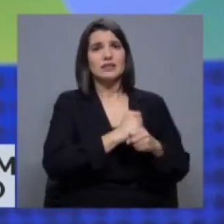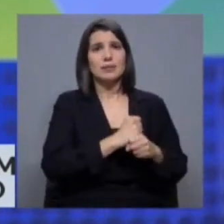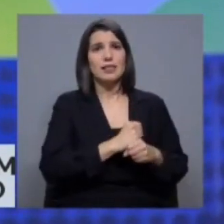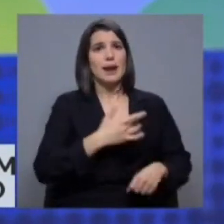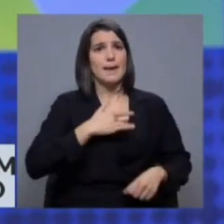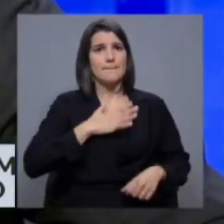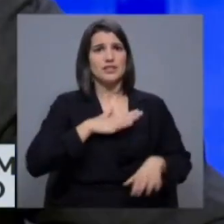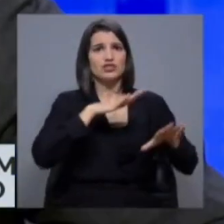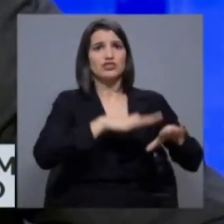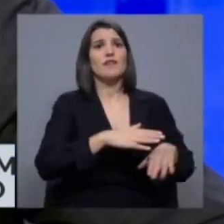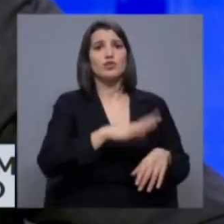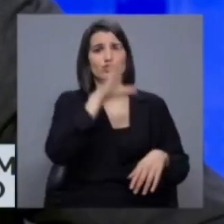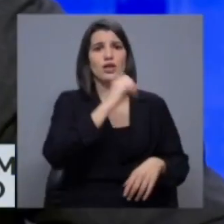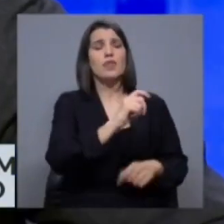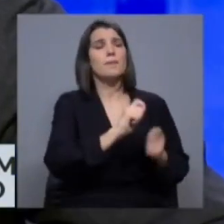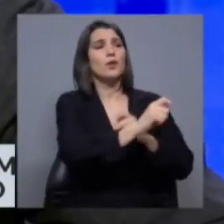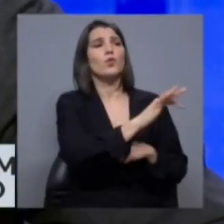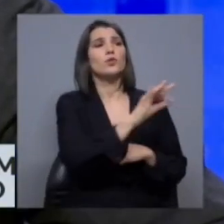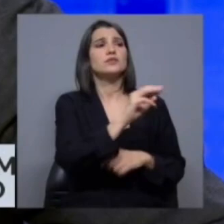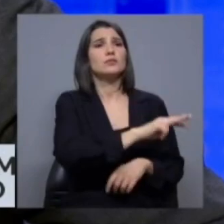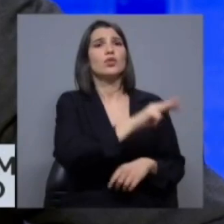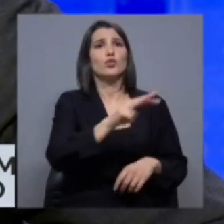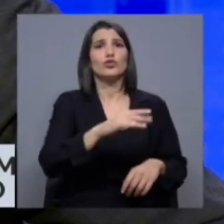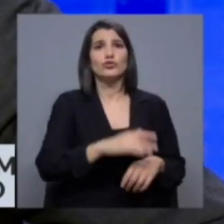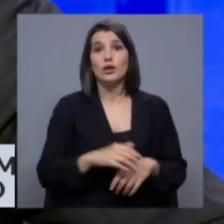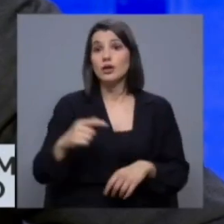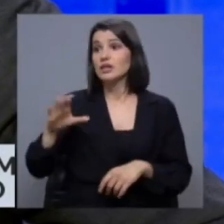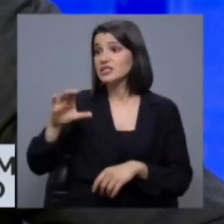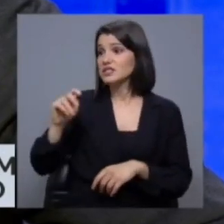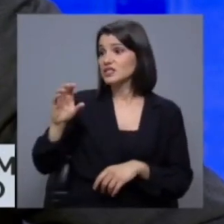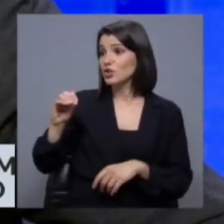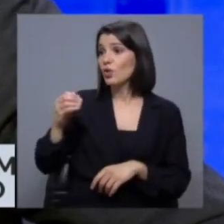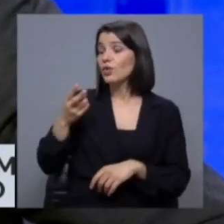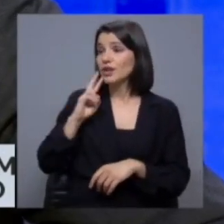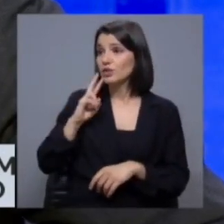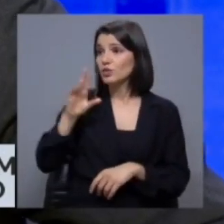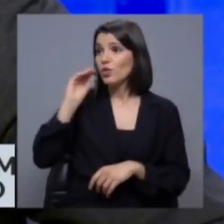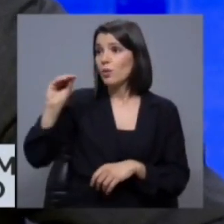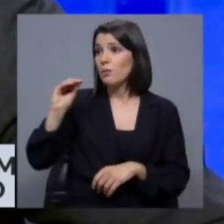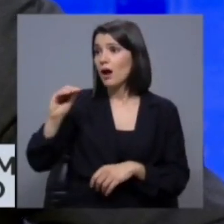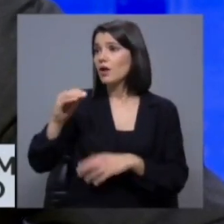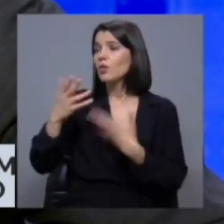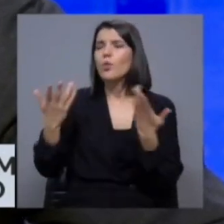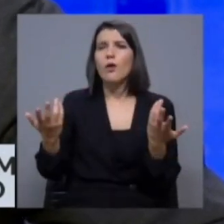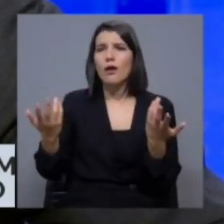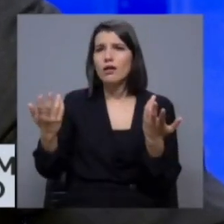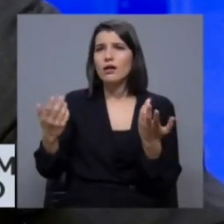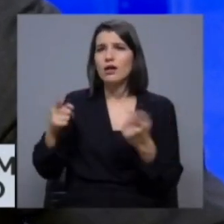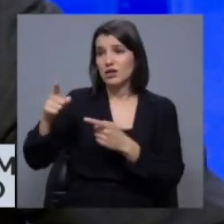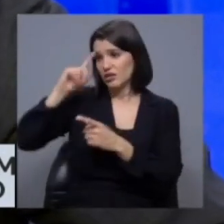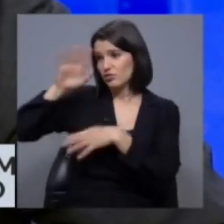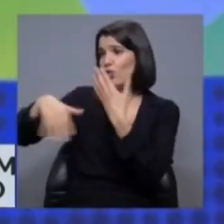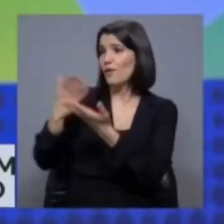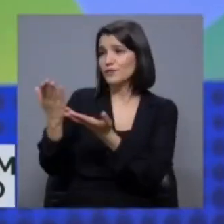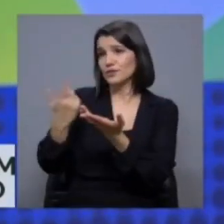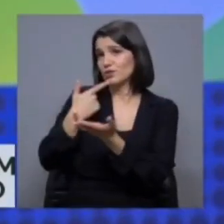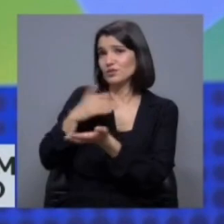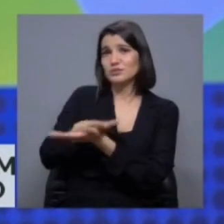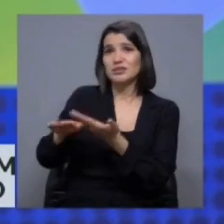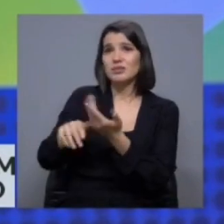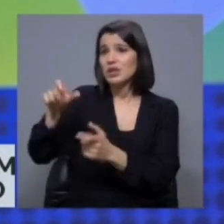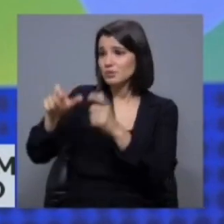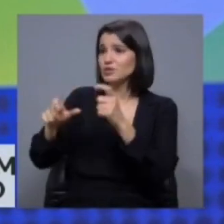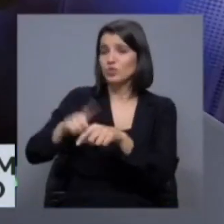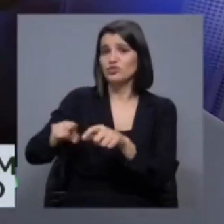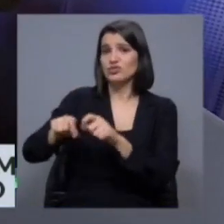também ajustado não me atendeu outra Aventura sem o cartão SIM o fator de um banco nós temos que nós temos um teste nos então nós temos hoje não